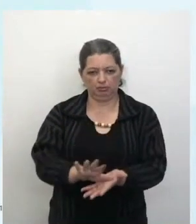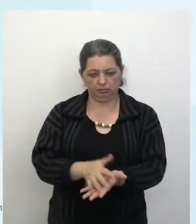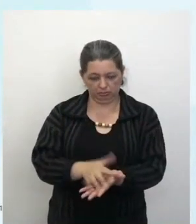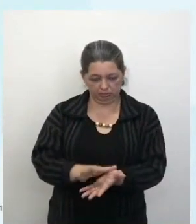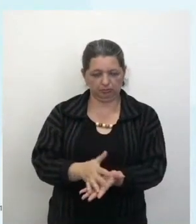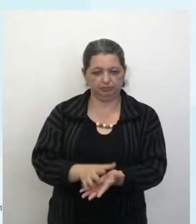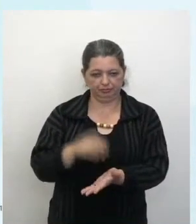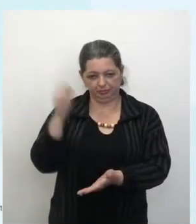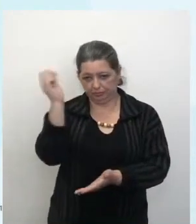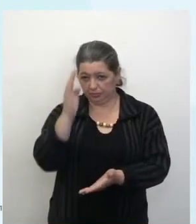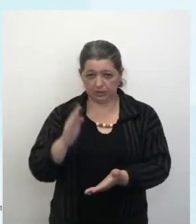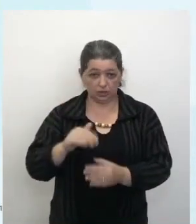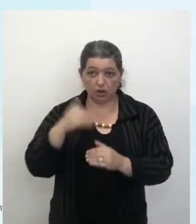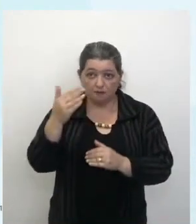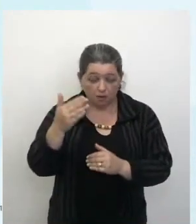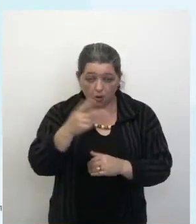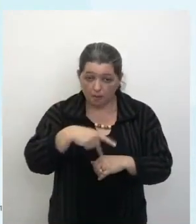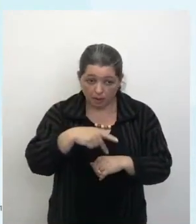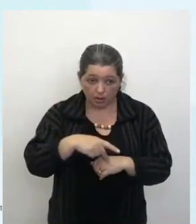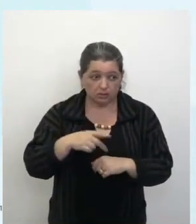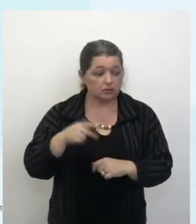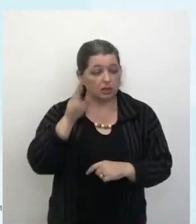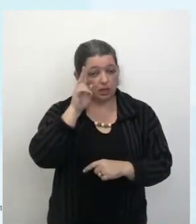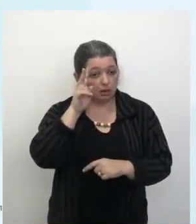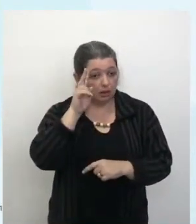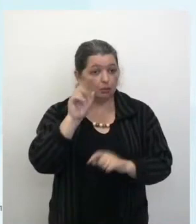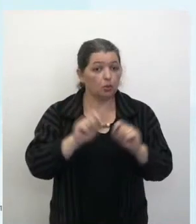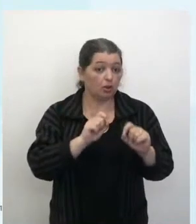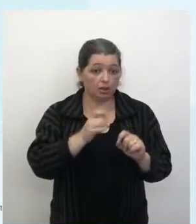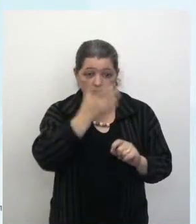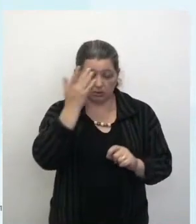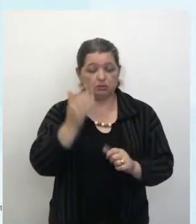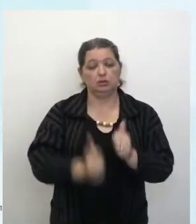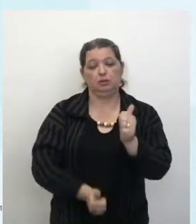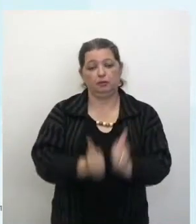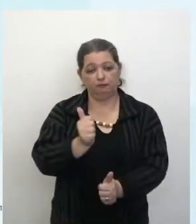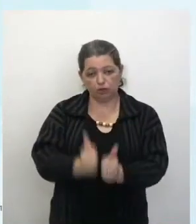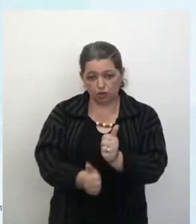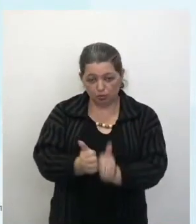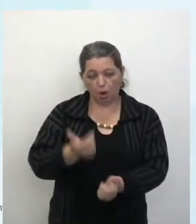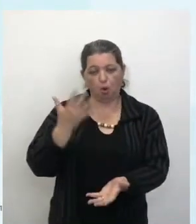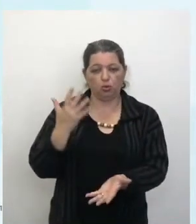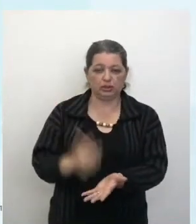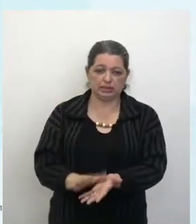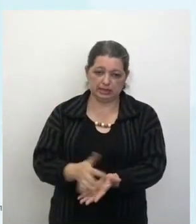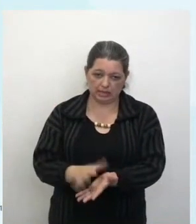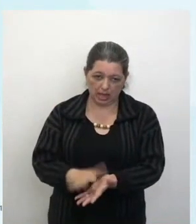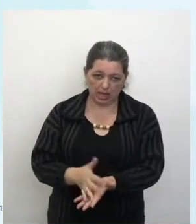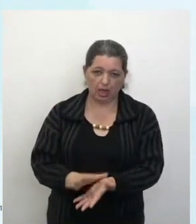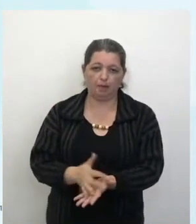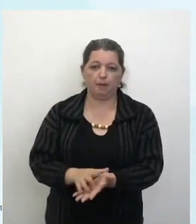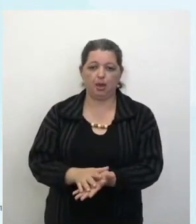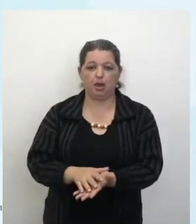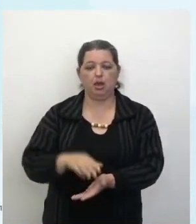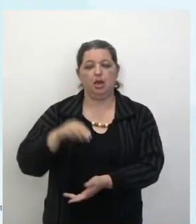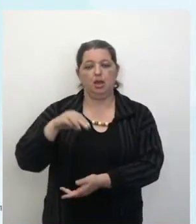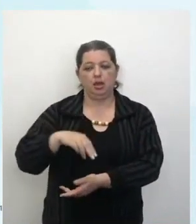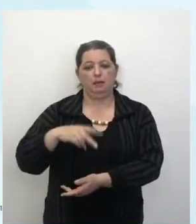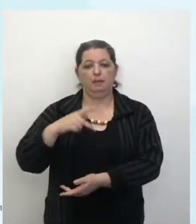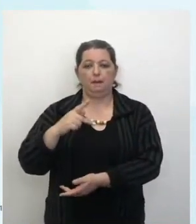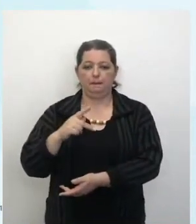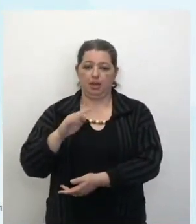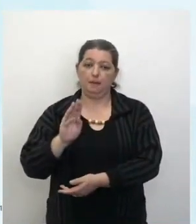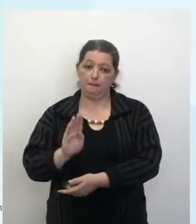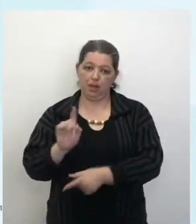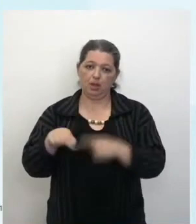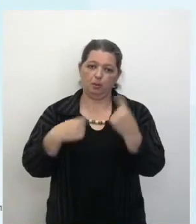fala do Brasil lá fora que pessoal lembra comumente né futebol samba e Bossa Nova Bossa Nova